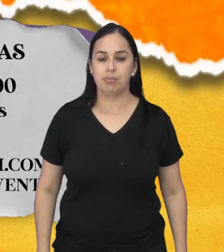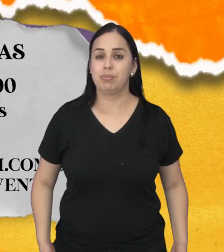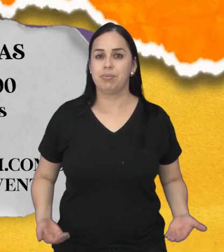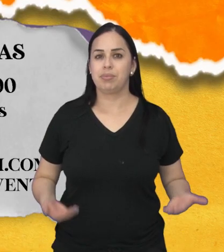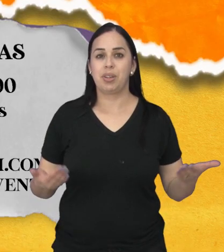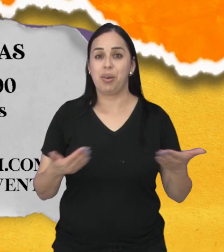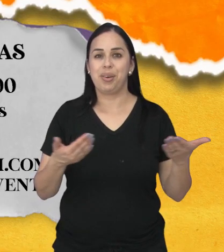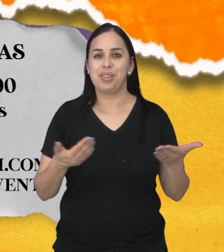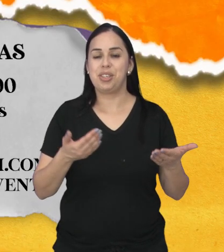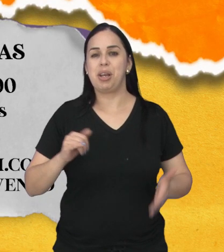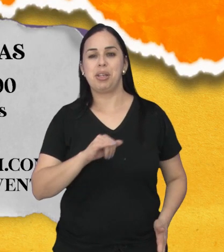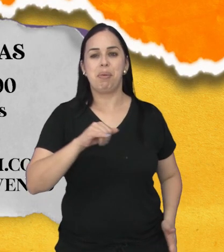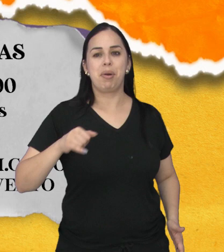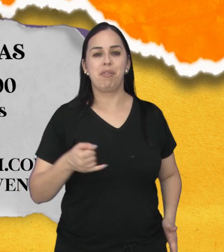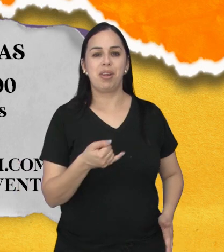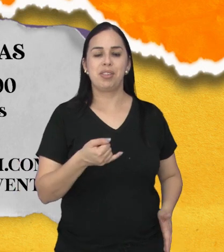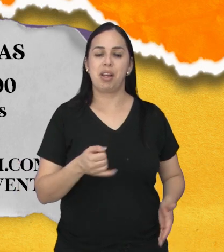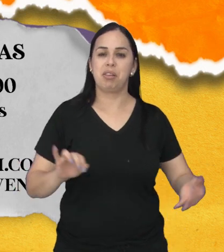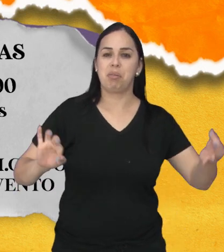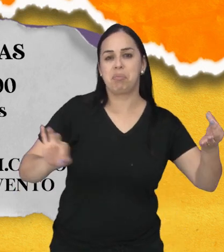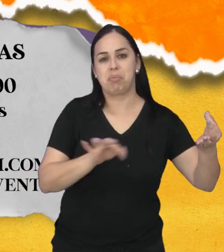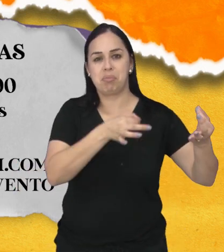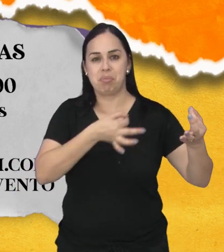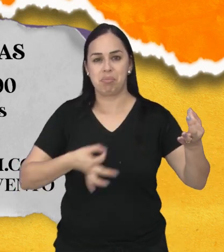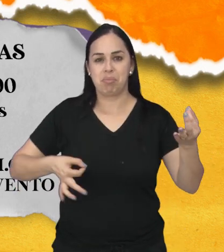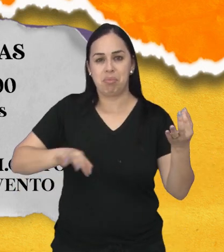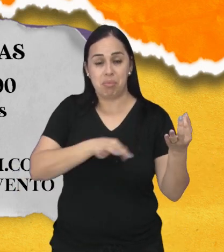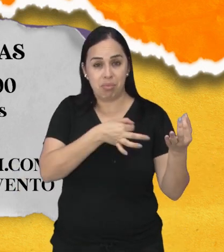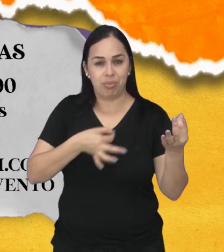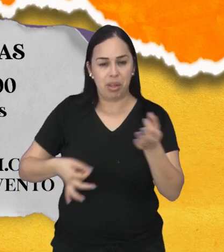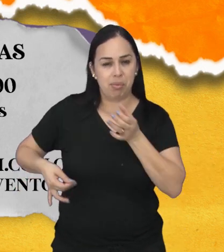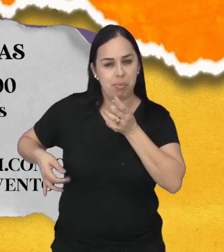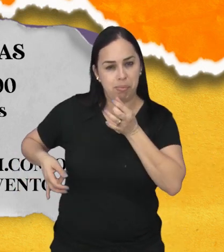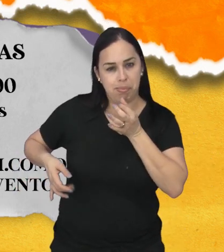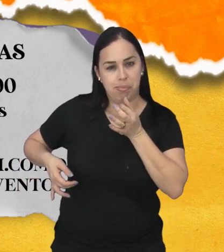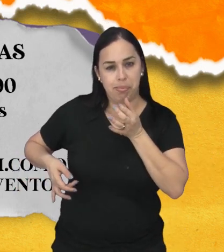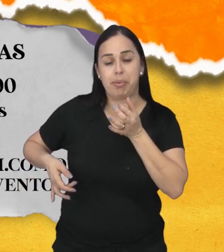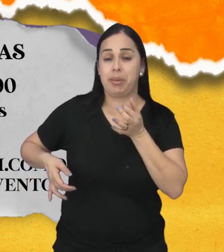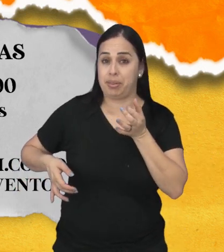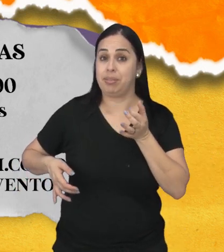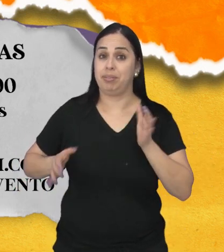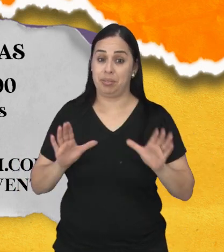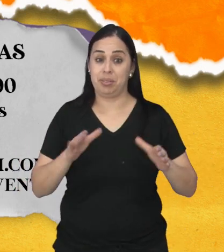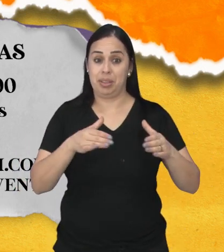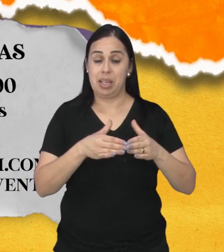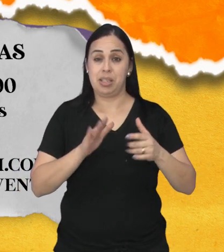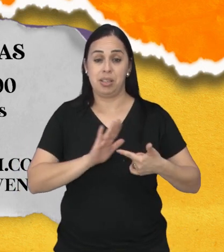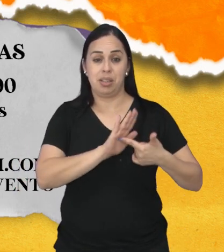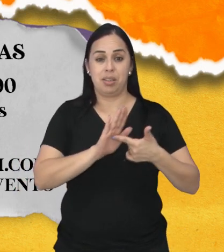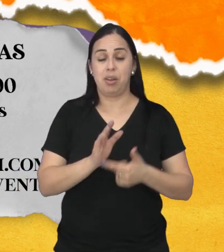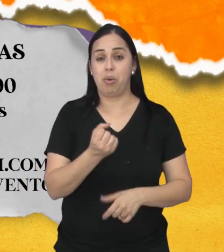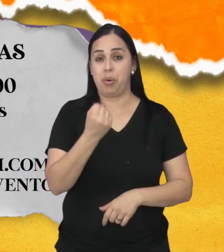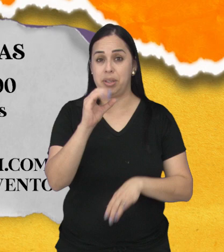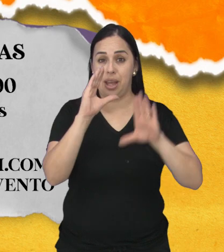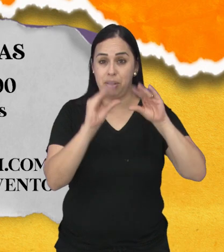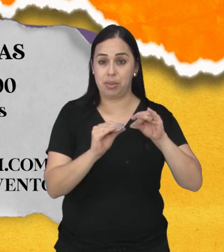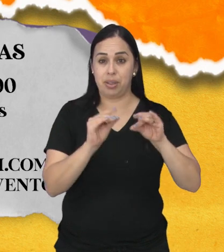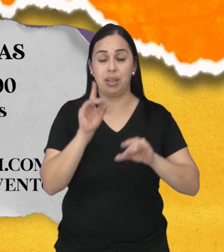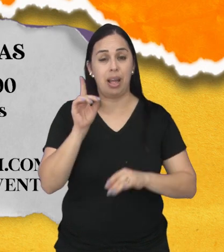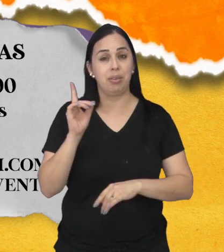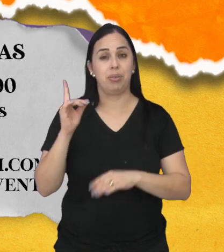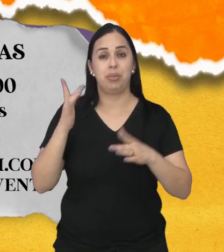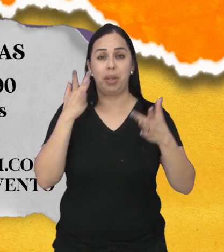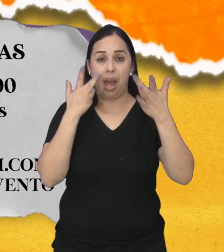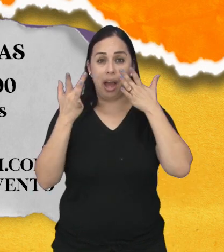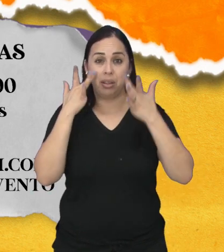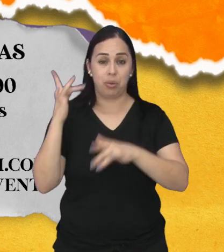Hoje é dia de curtir ao som de uma orquestra de jazz. A Filarmônica do Vale Big Band se apresenta às 8 da noite no Teatro